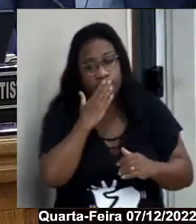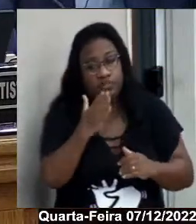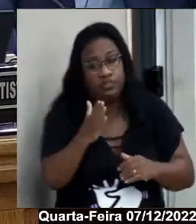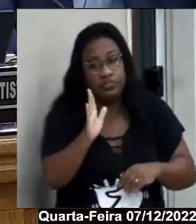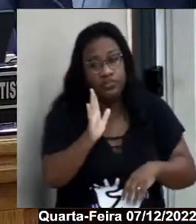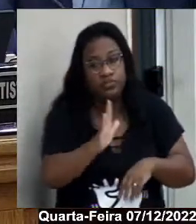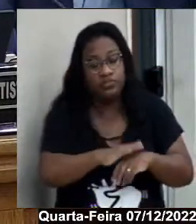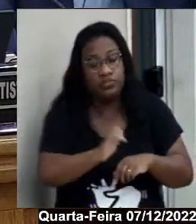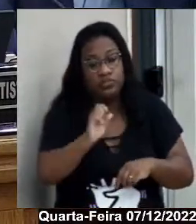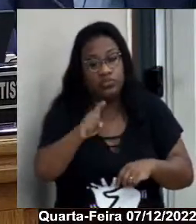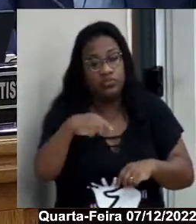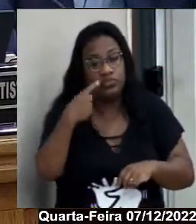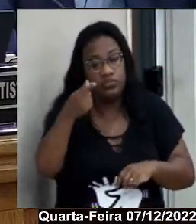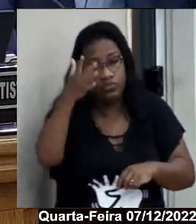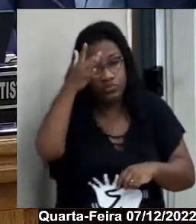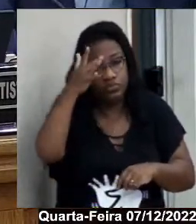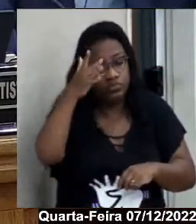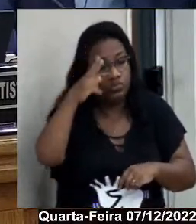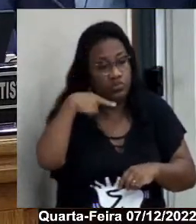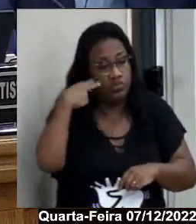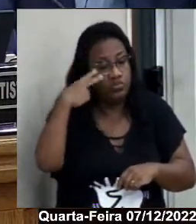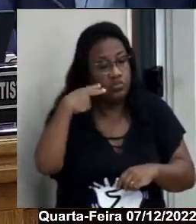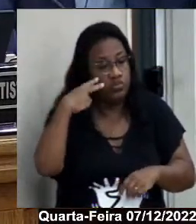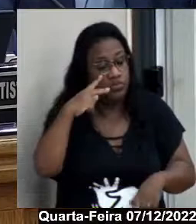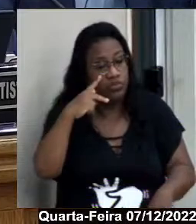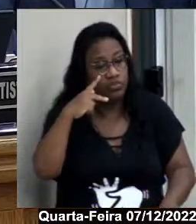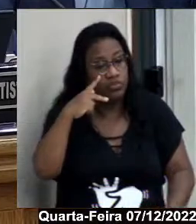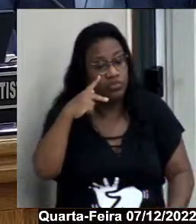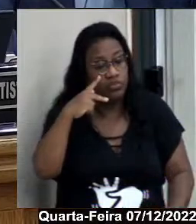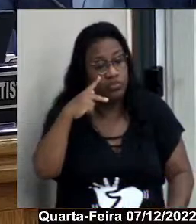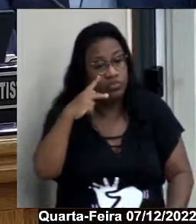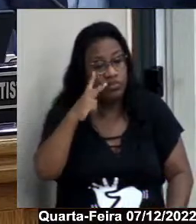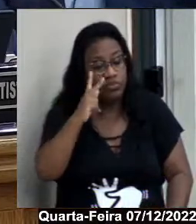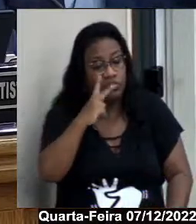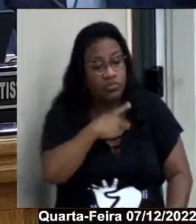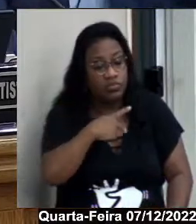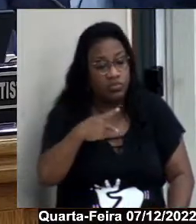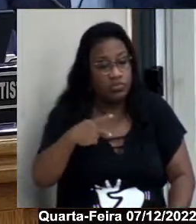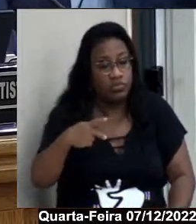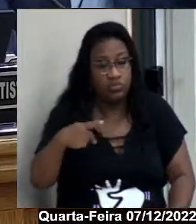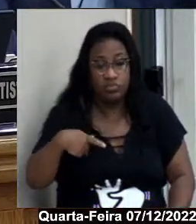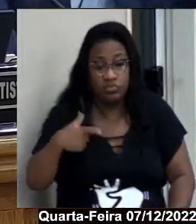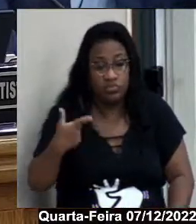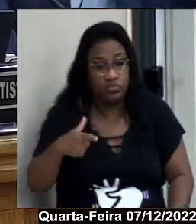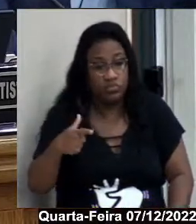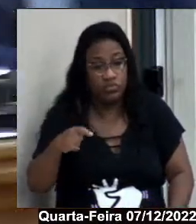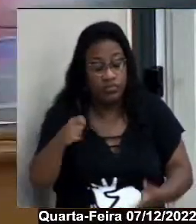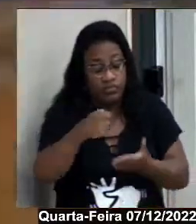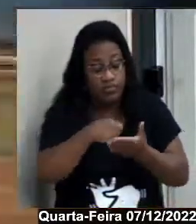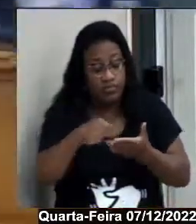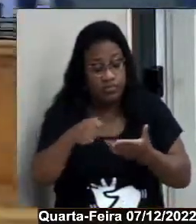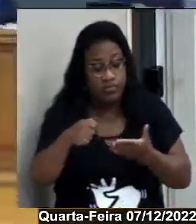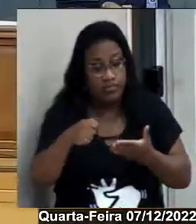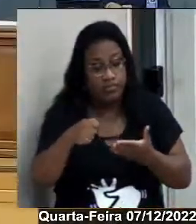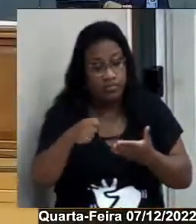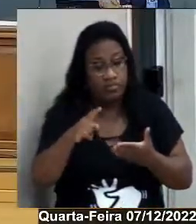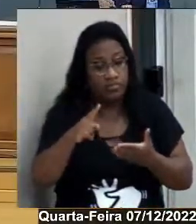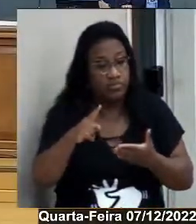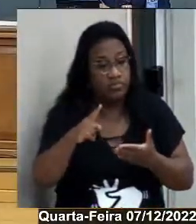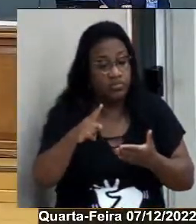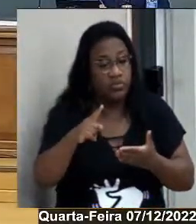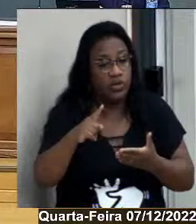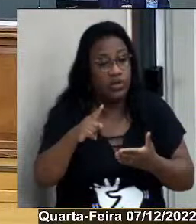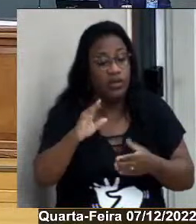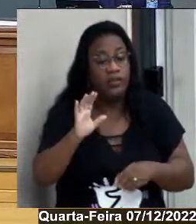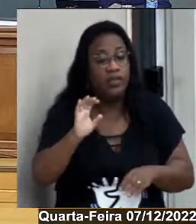Solicito ao senhor secretário que faça a chamada do próximo inscrito. Presidente, não há mais inscrito no momento. Não havendo mais inscrito,